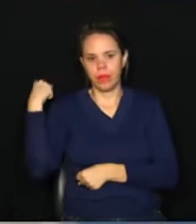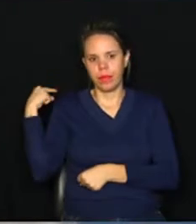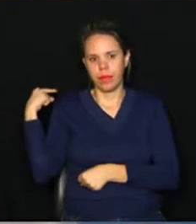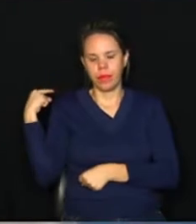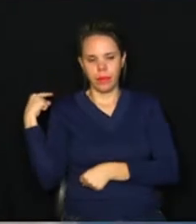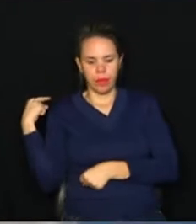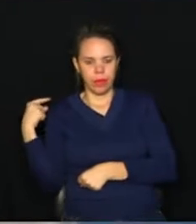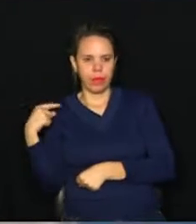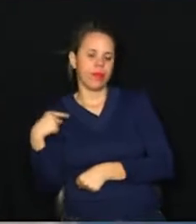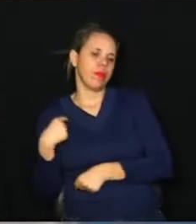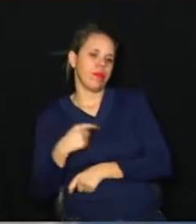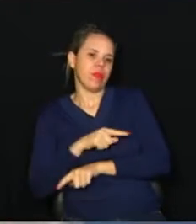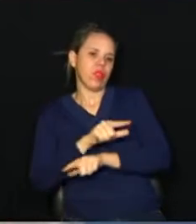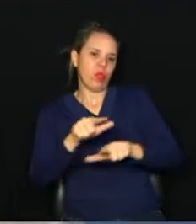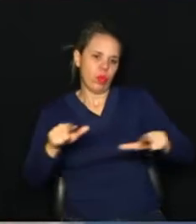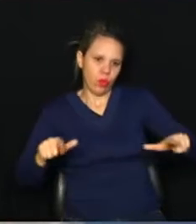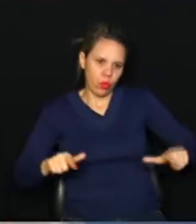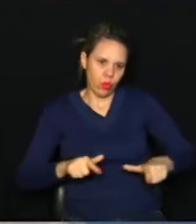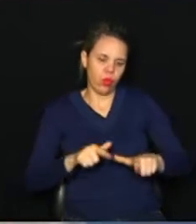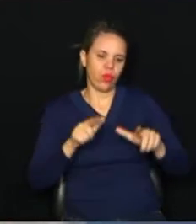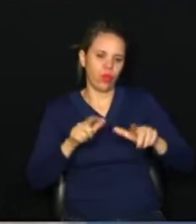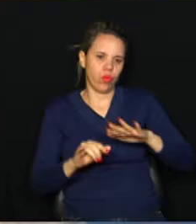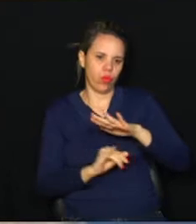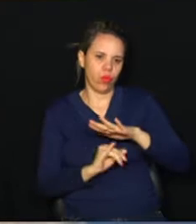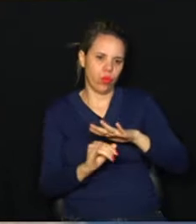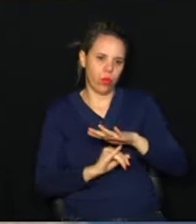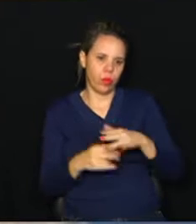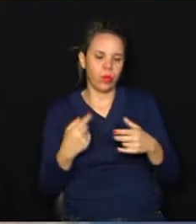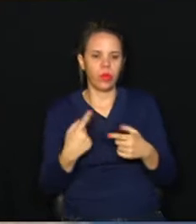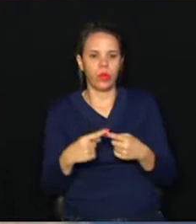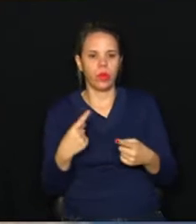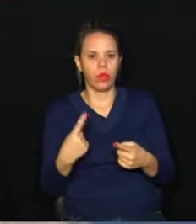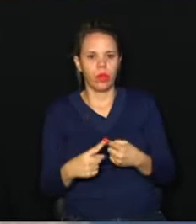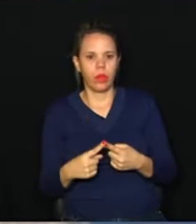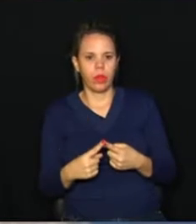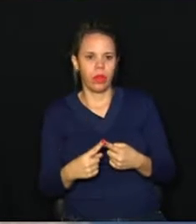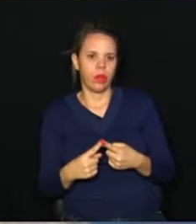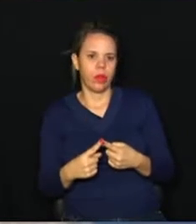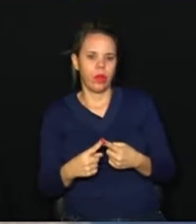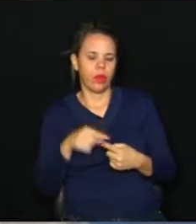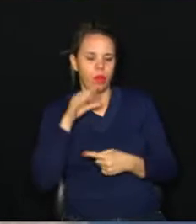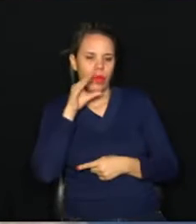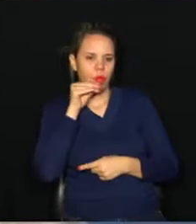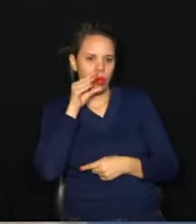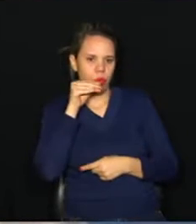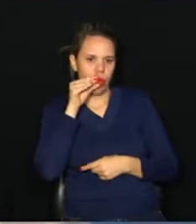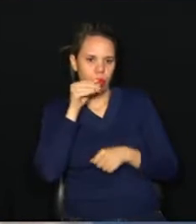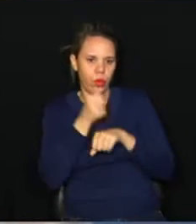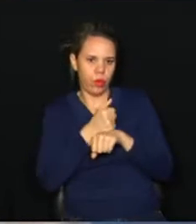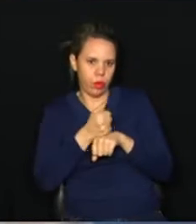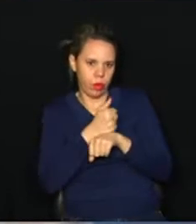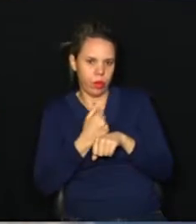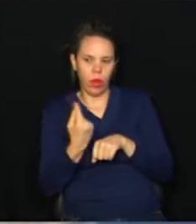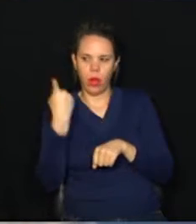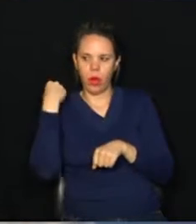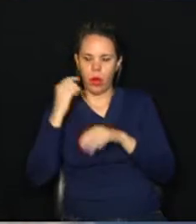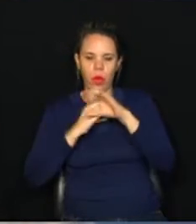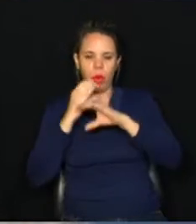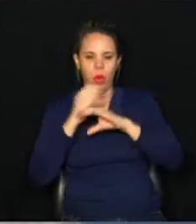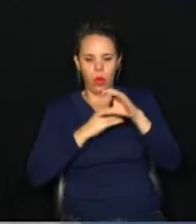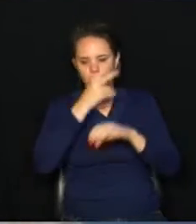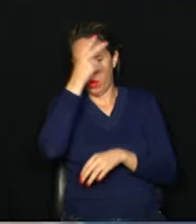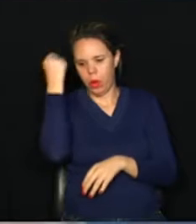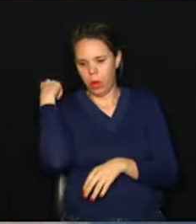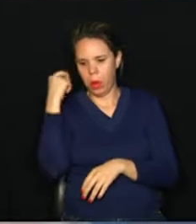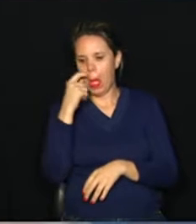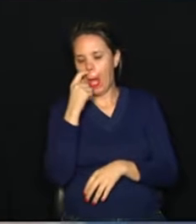Esse esvaziamento se dá principalmente em relação à questão do pessoal, porque o último concurso público,